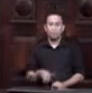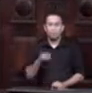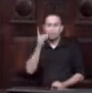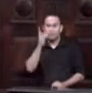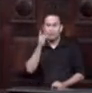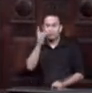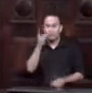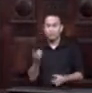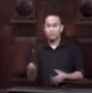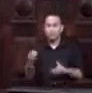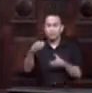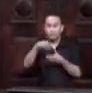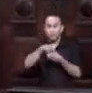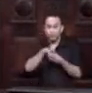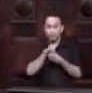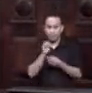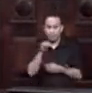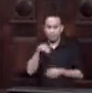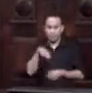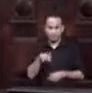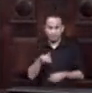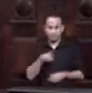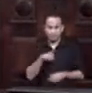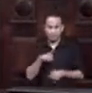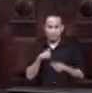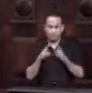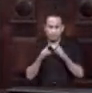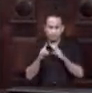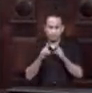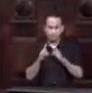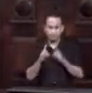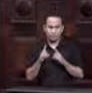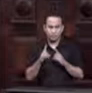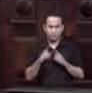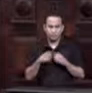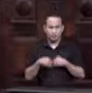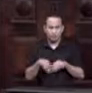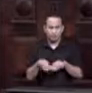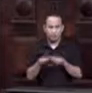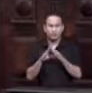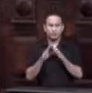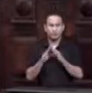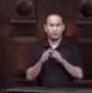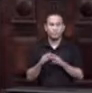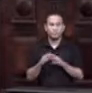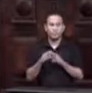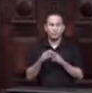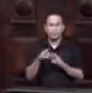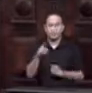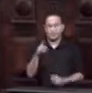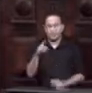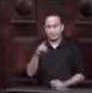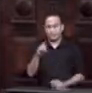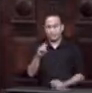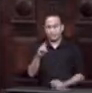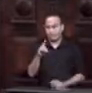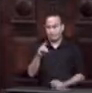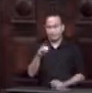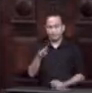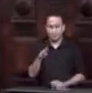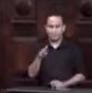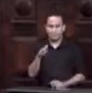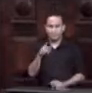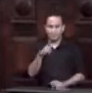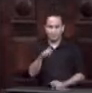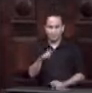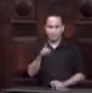estamos votando sim, aprova o substitutivo da Comissão de Constituição e Justiça, para encaminhar pela bancada do PSDB, deputado Luiz Paulo. Primeiro,